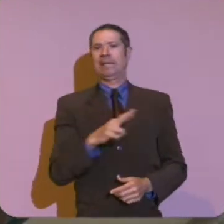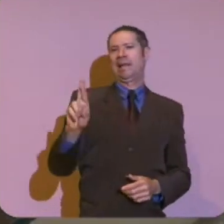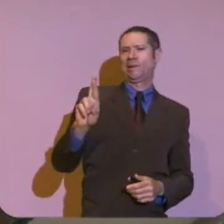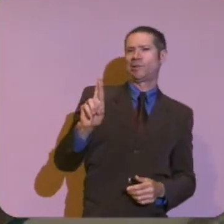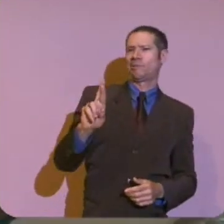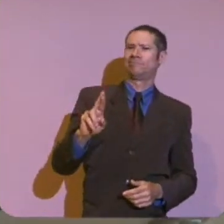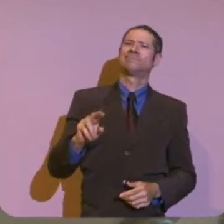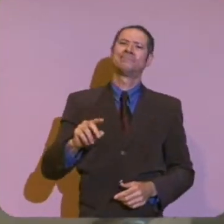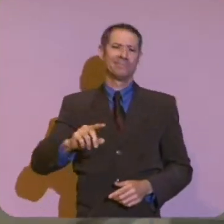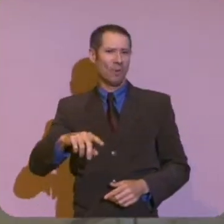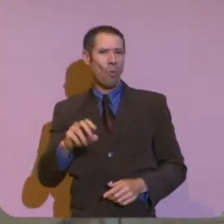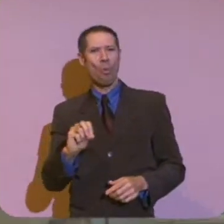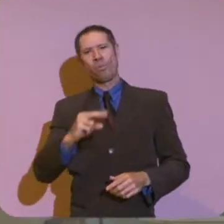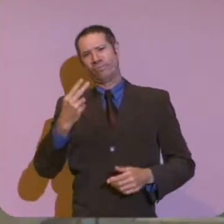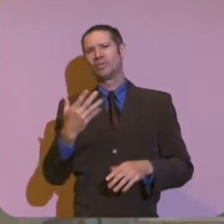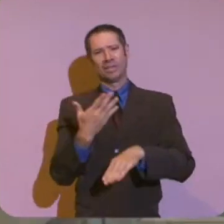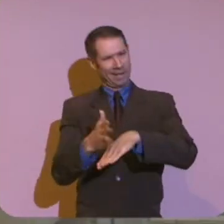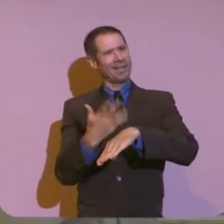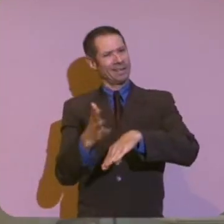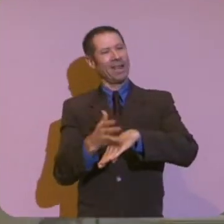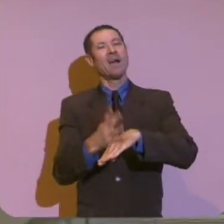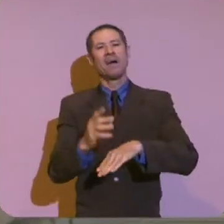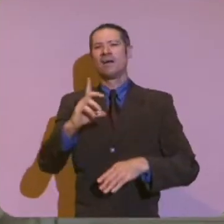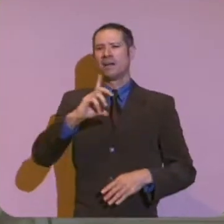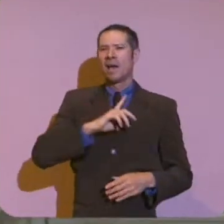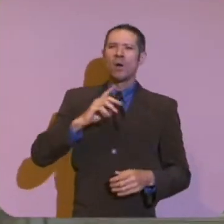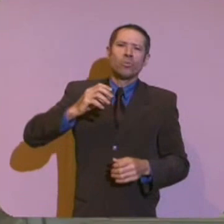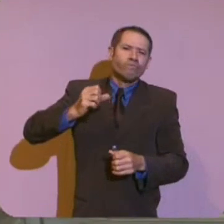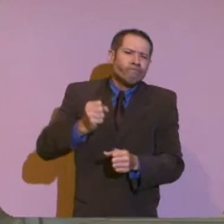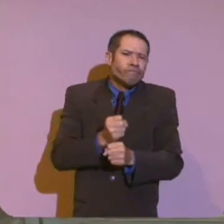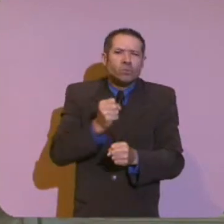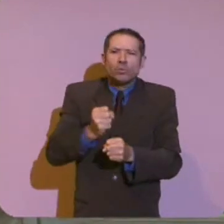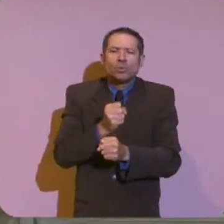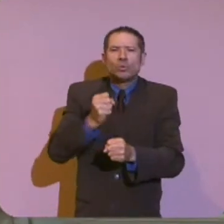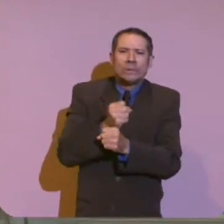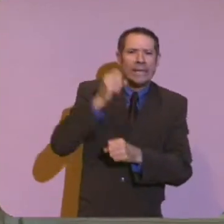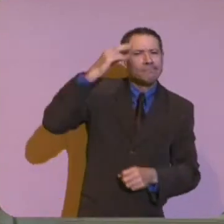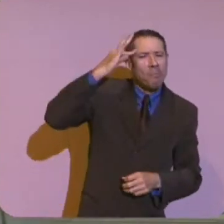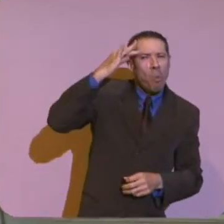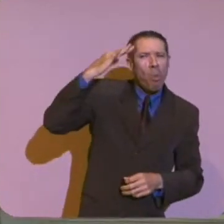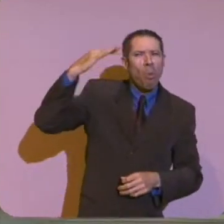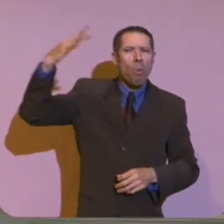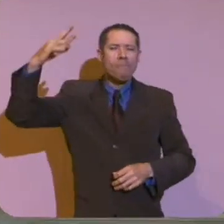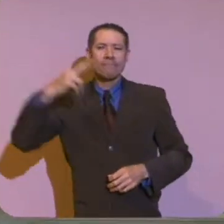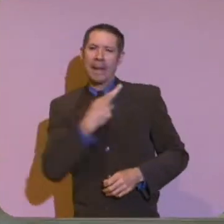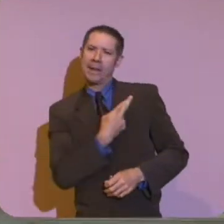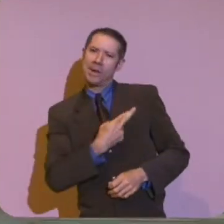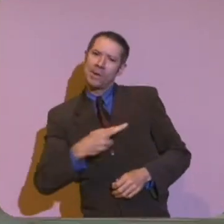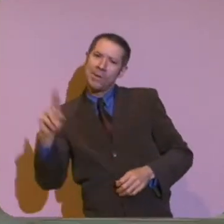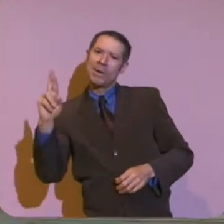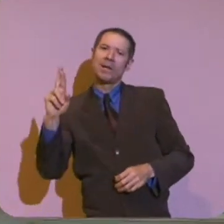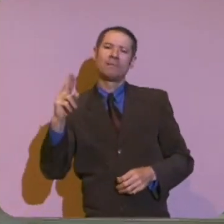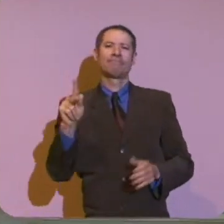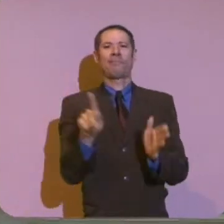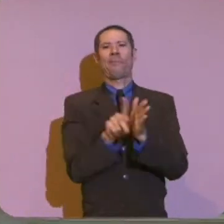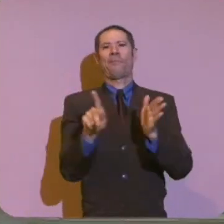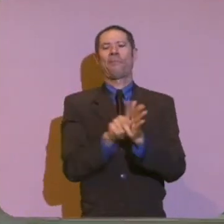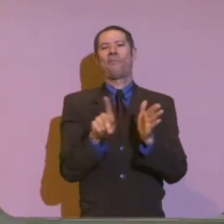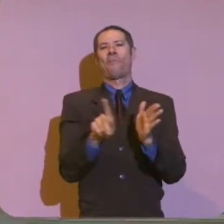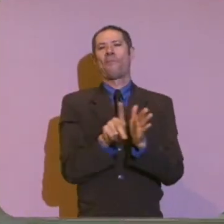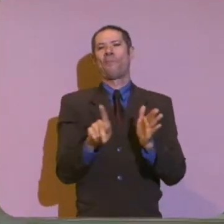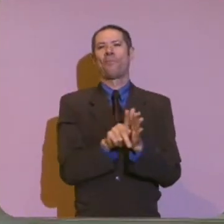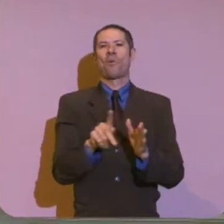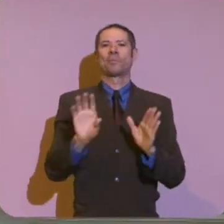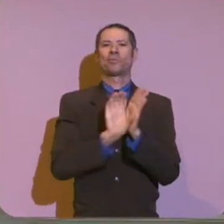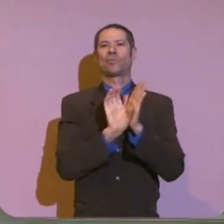nem religiosidade, mas eles haviam construído a sua religiosidade à luz dos seus próprios